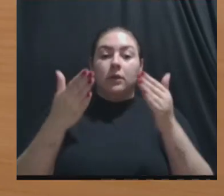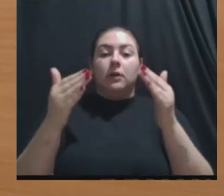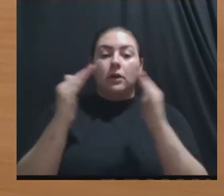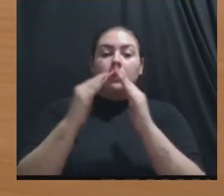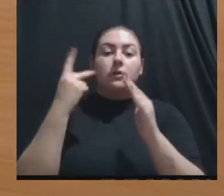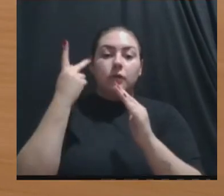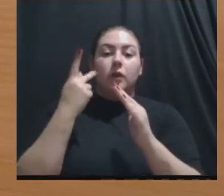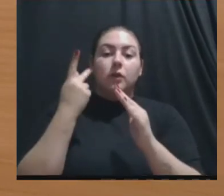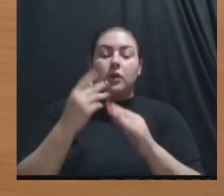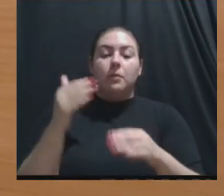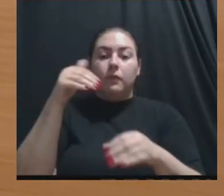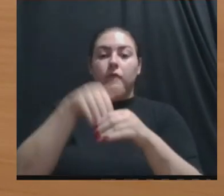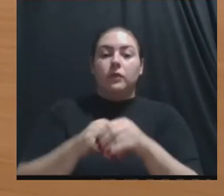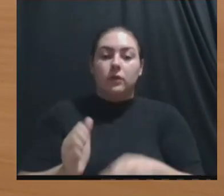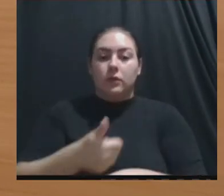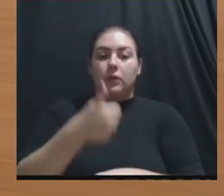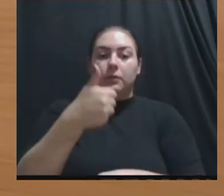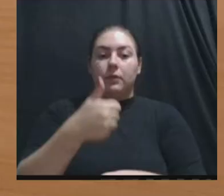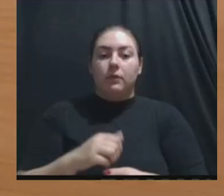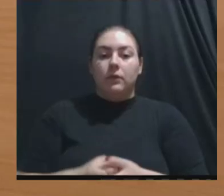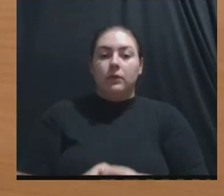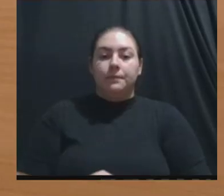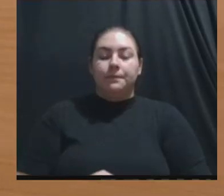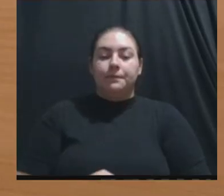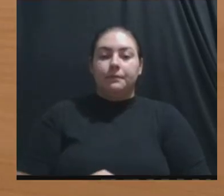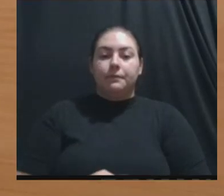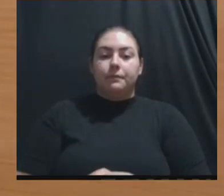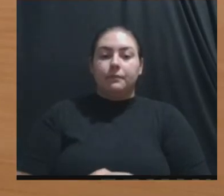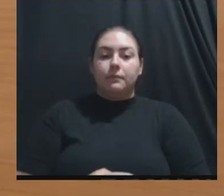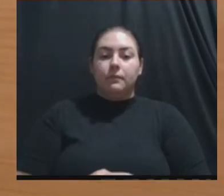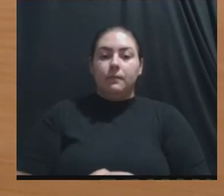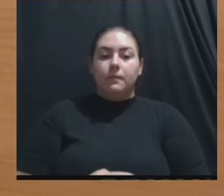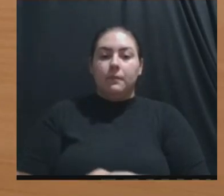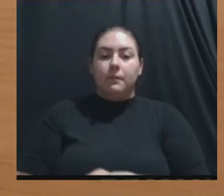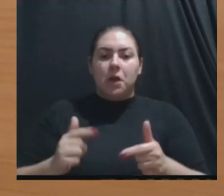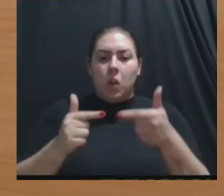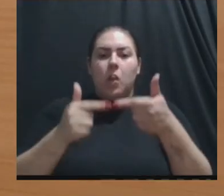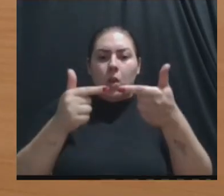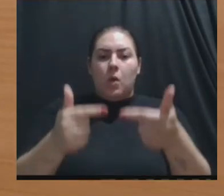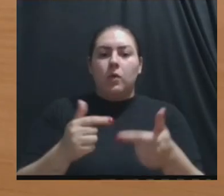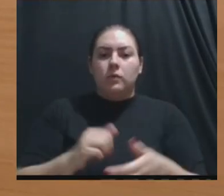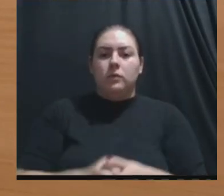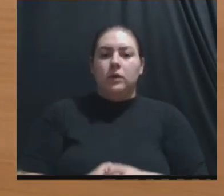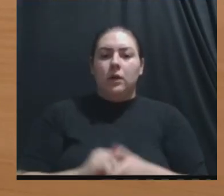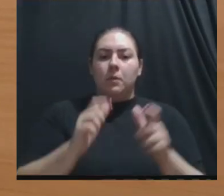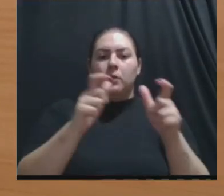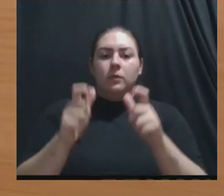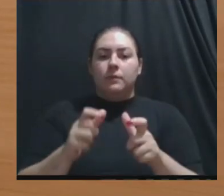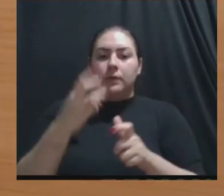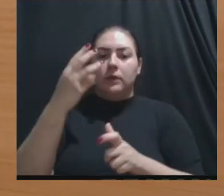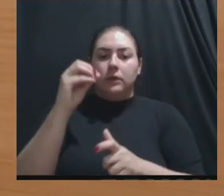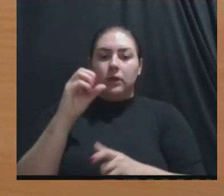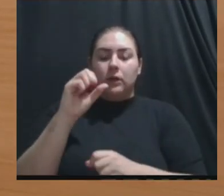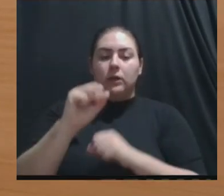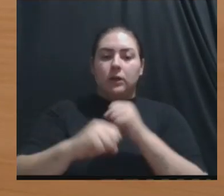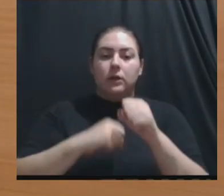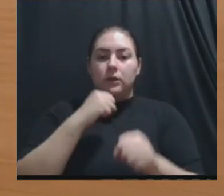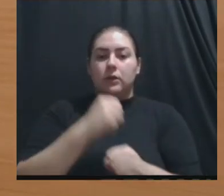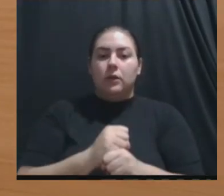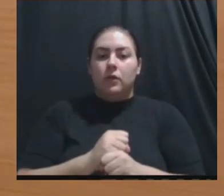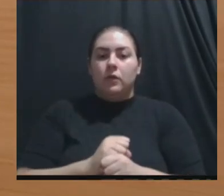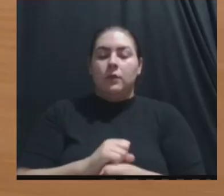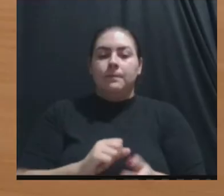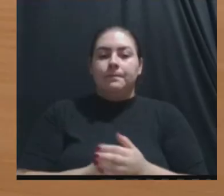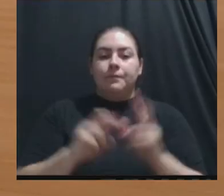pela terra e os 30 anos do massacre do Eldorado dos Carajás foi tema de um debate promovido pela